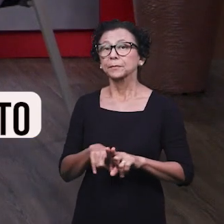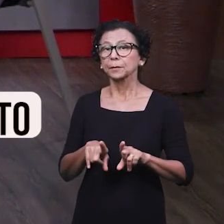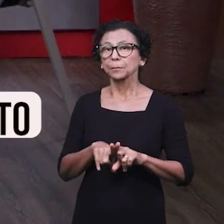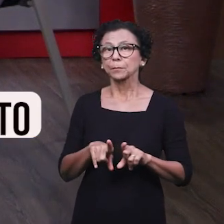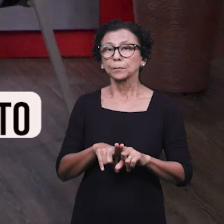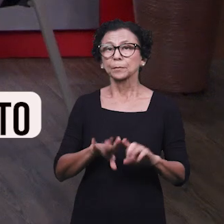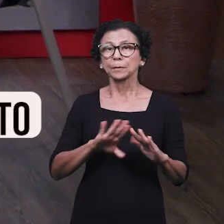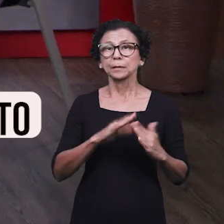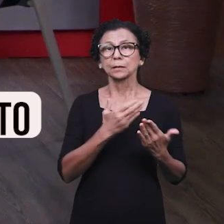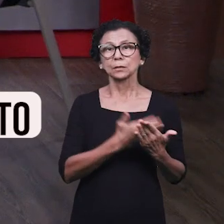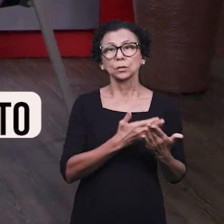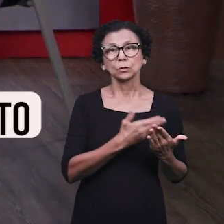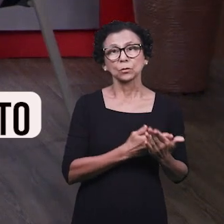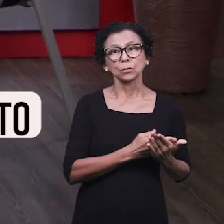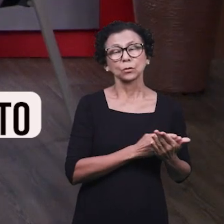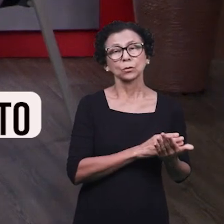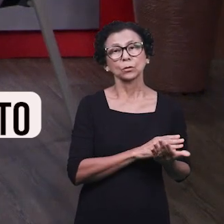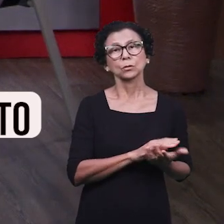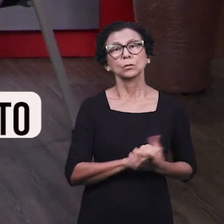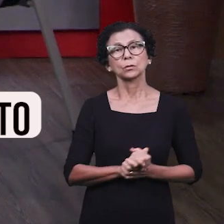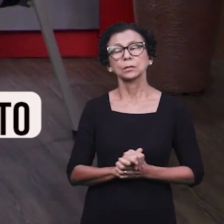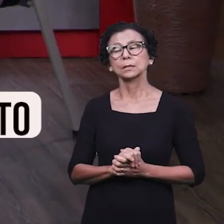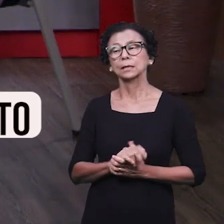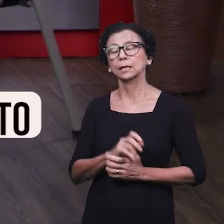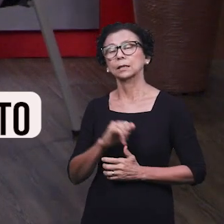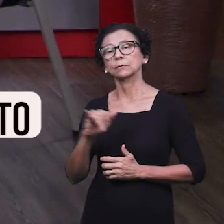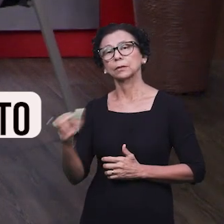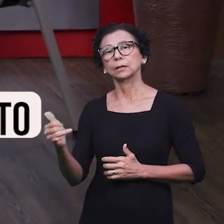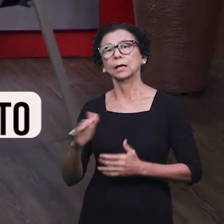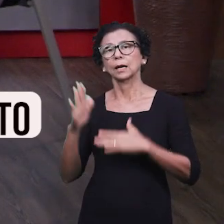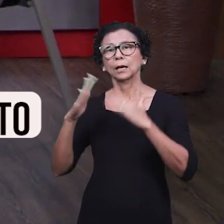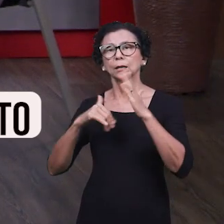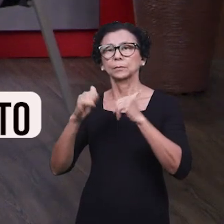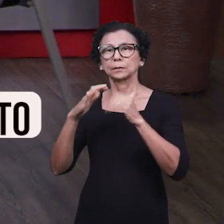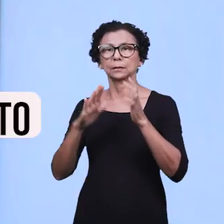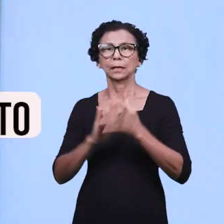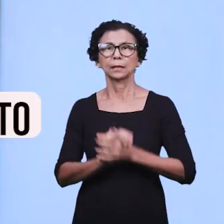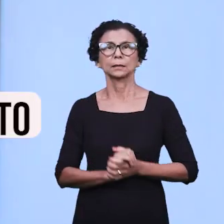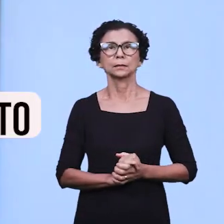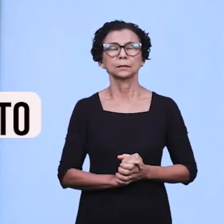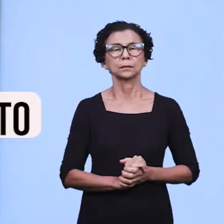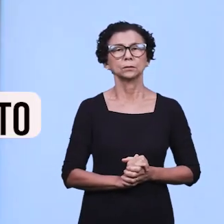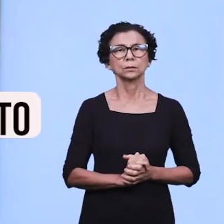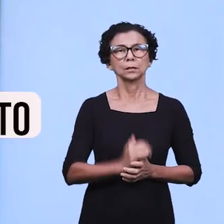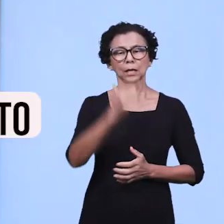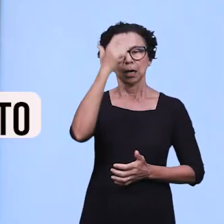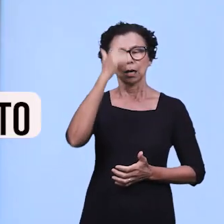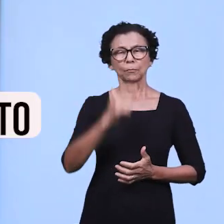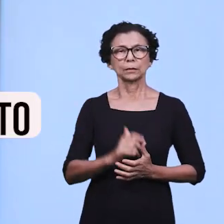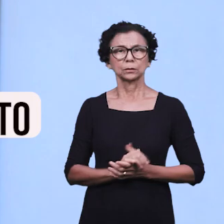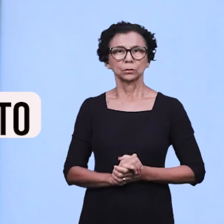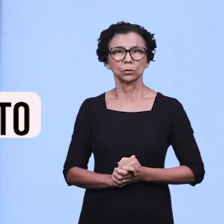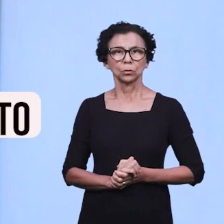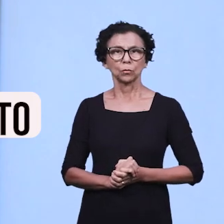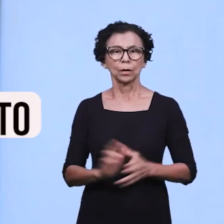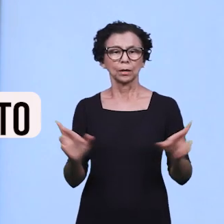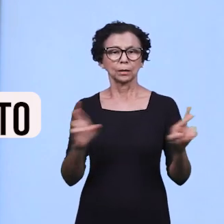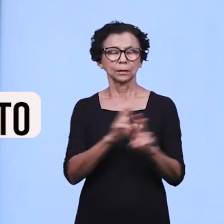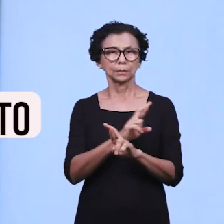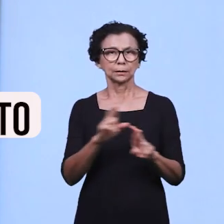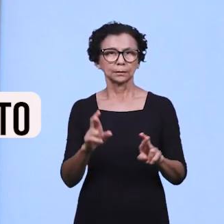esse progresso em relação às habilidades. Ótimo. As habilidades que se referem ao ser, ao conviver, ao fazer e ao